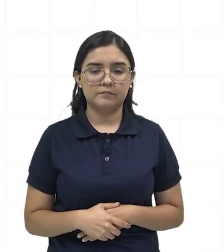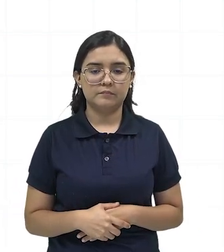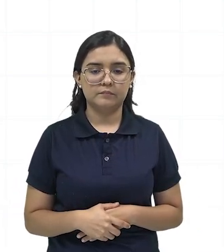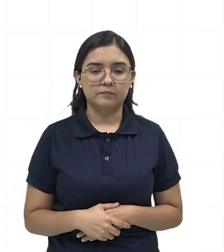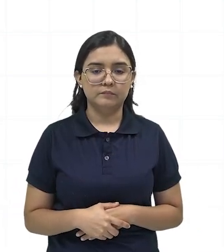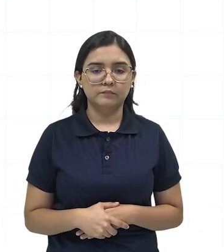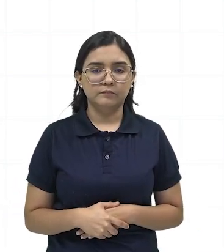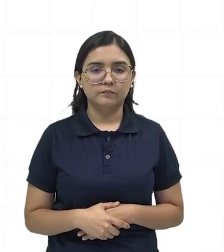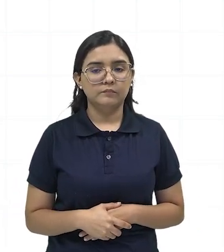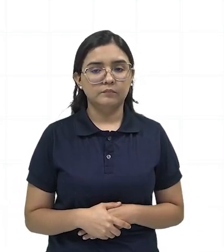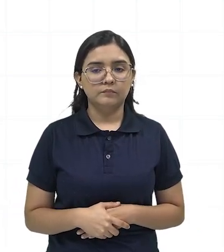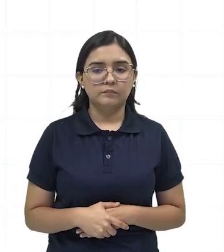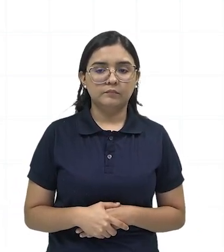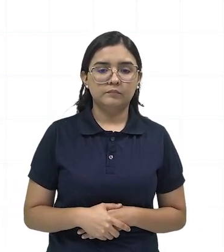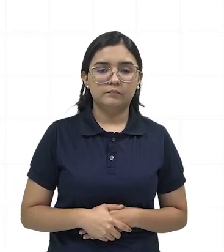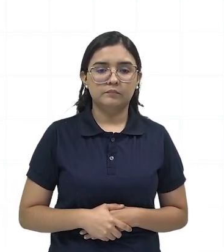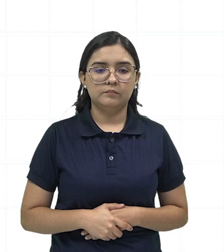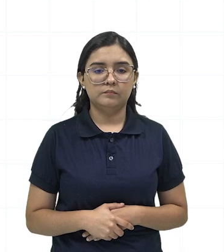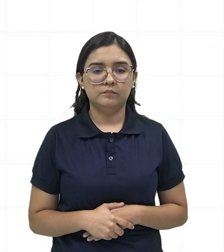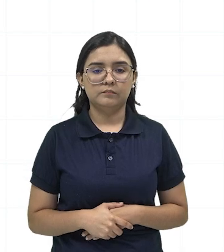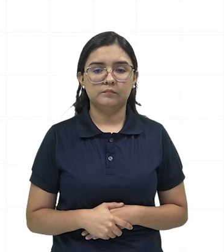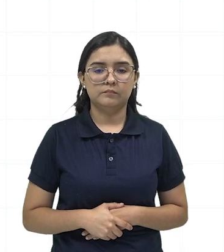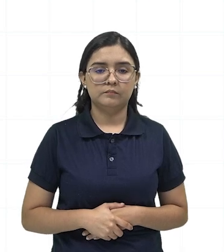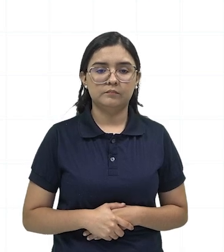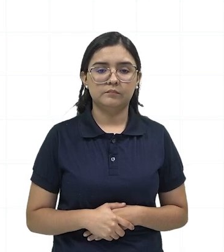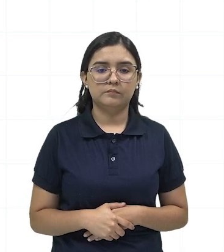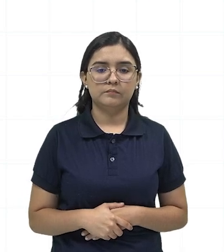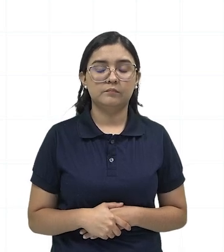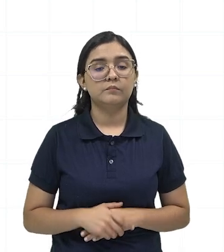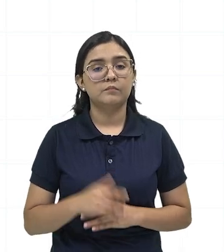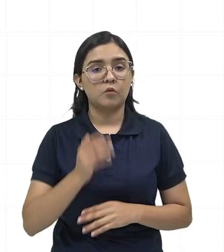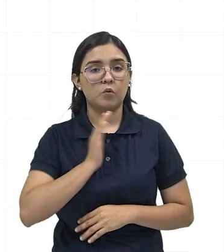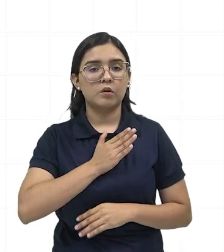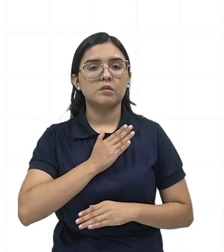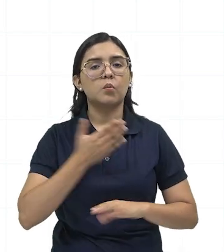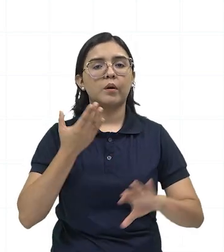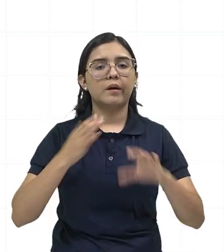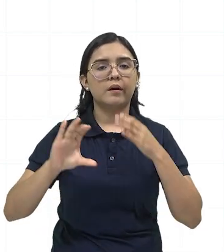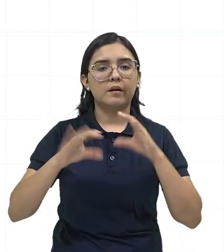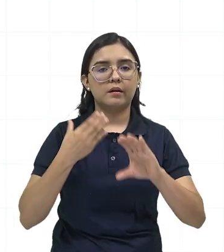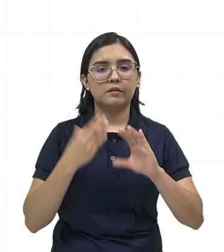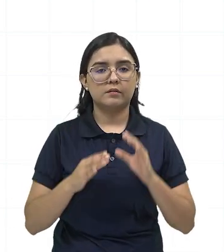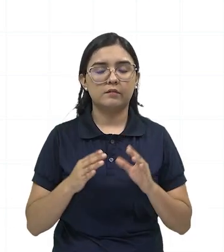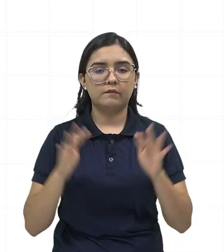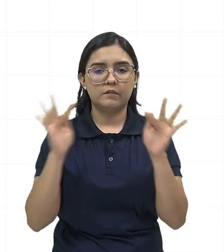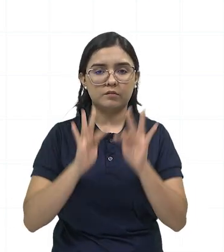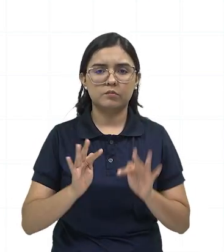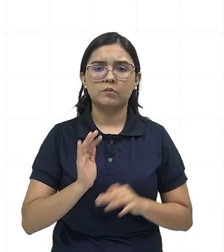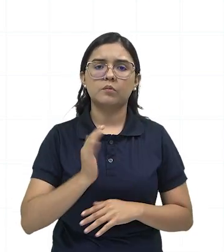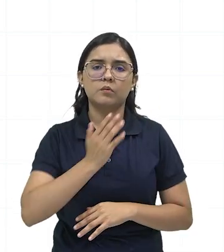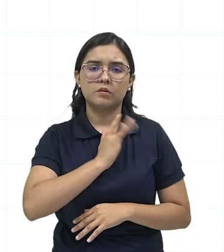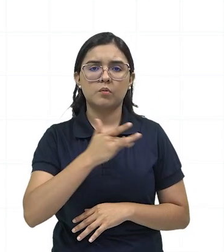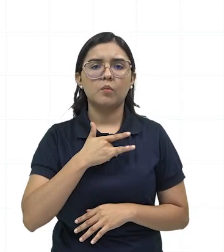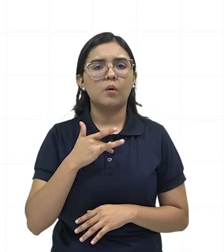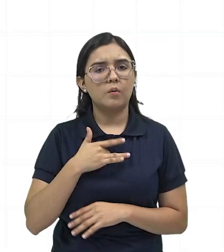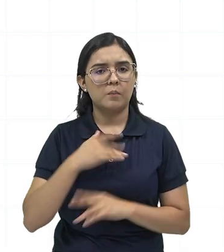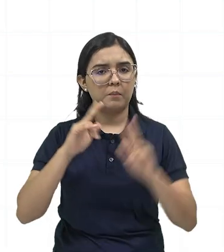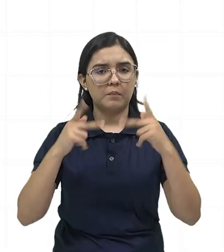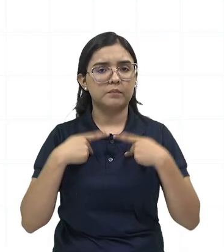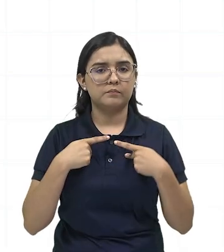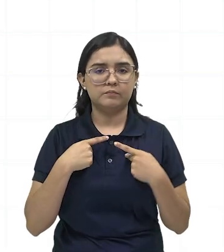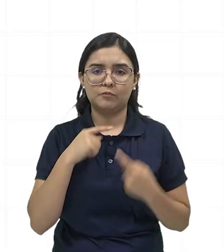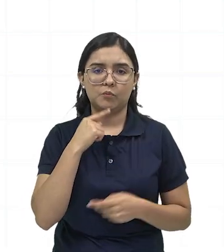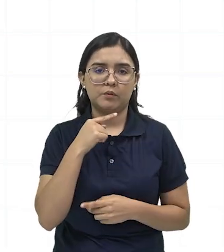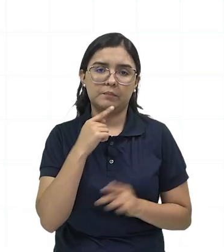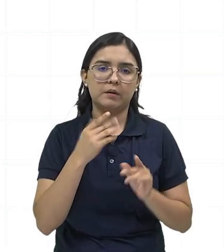música. Meu coração canta feliz. O coração é um órgão humano, então ele não tem a